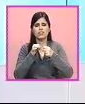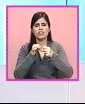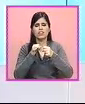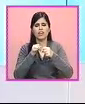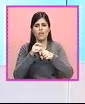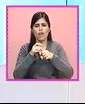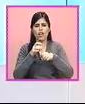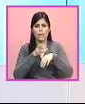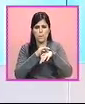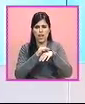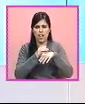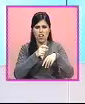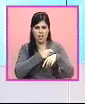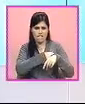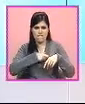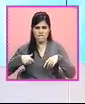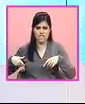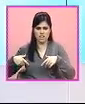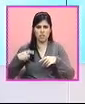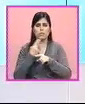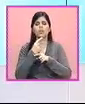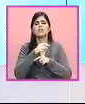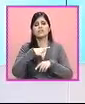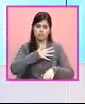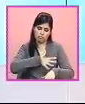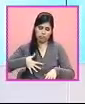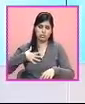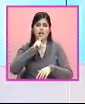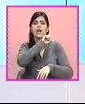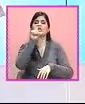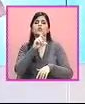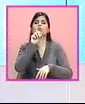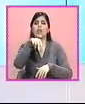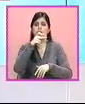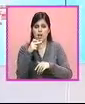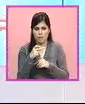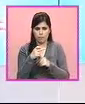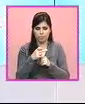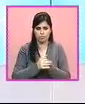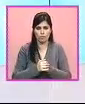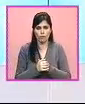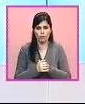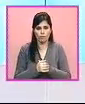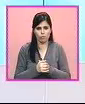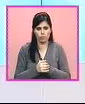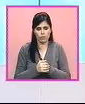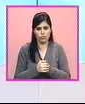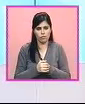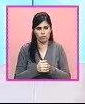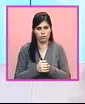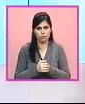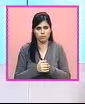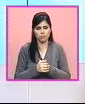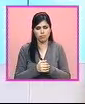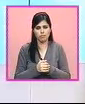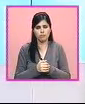uma região, e é por isso que se fala em zona. Claro. Afeta uma determinada zona, daí o nome, não é? Exatamente. E